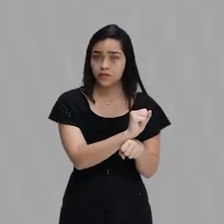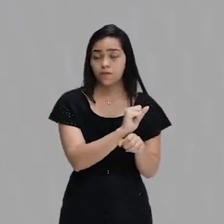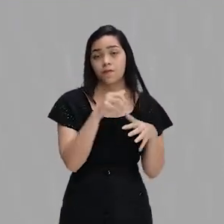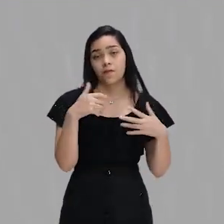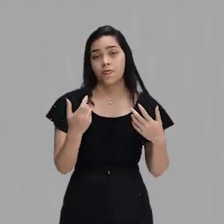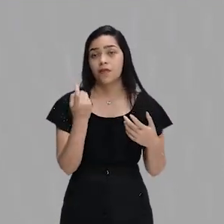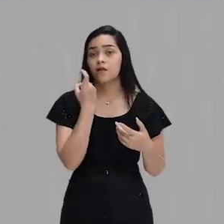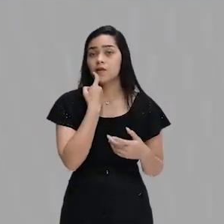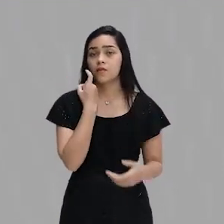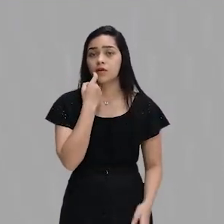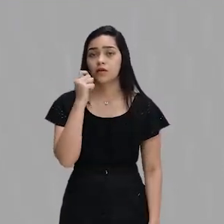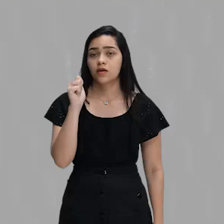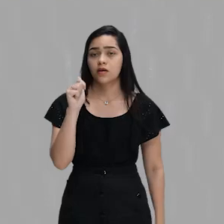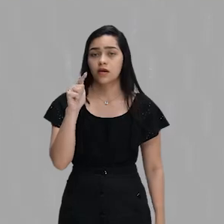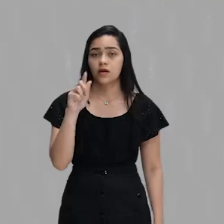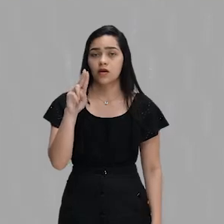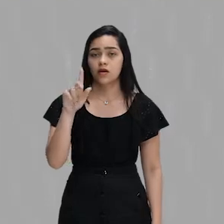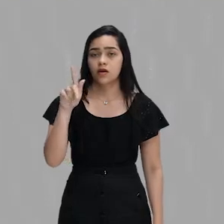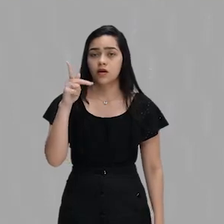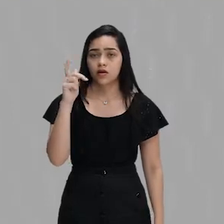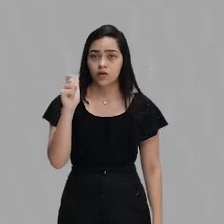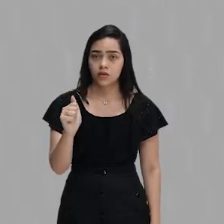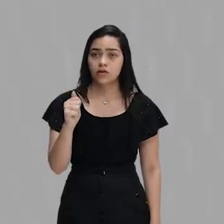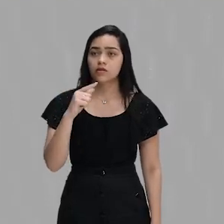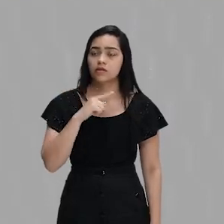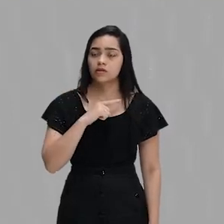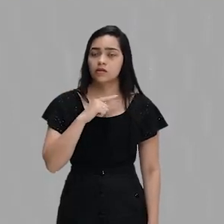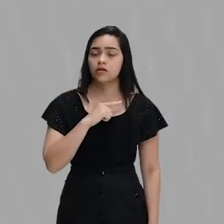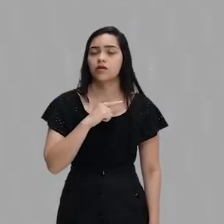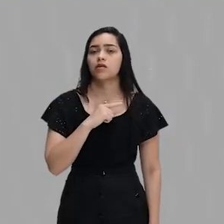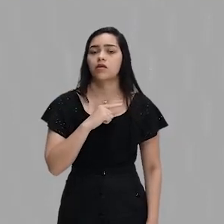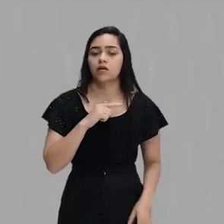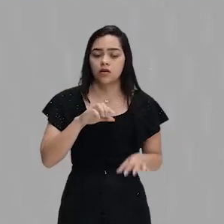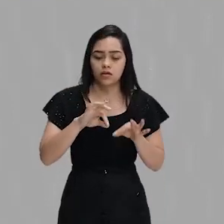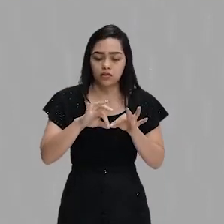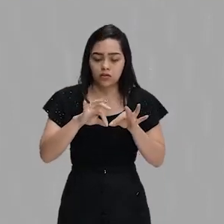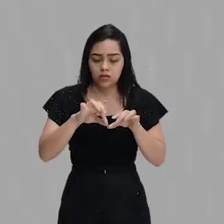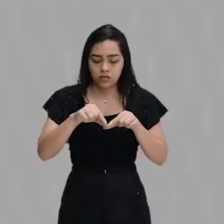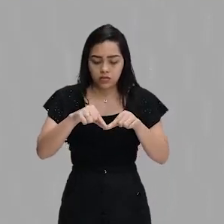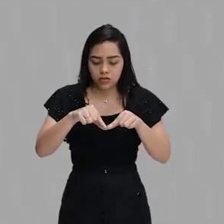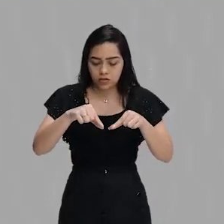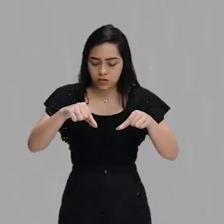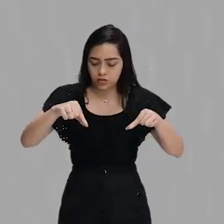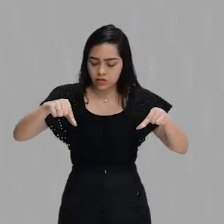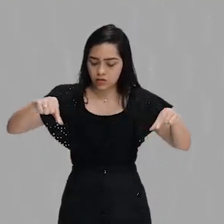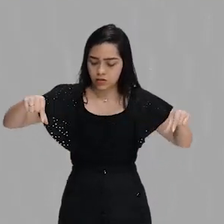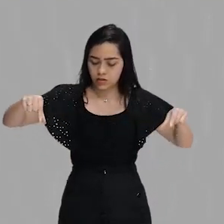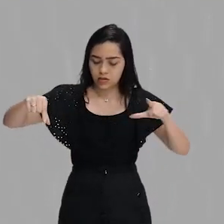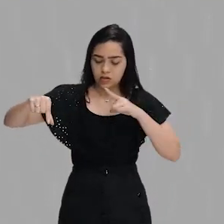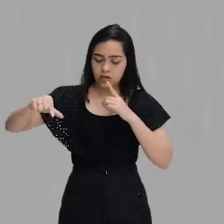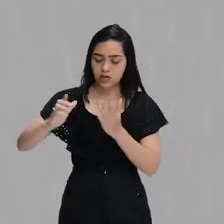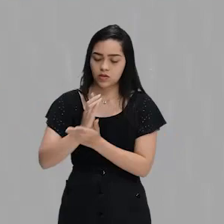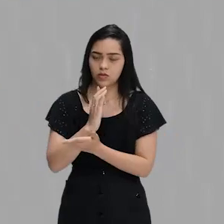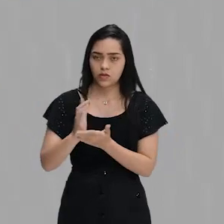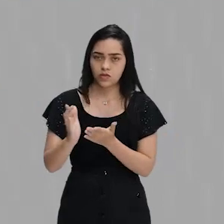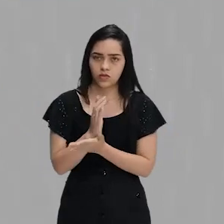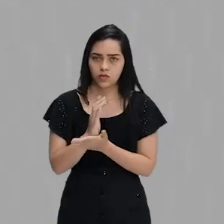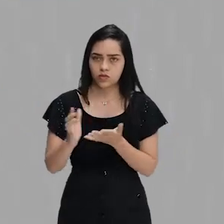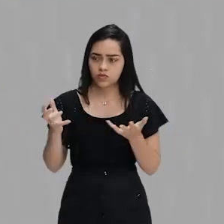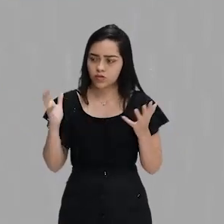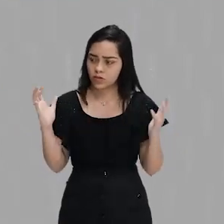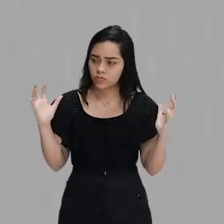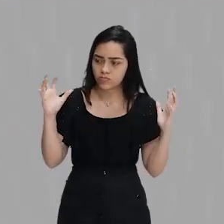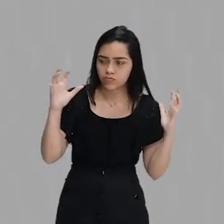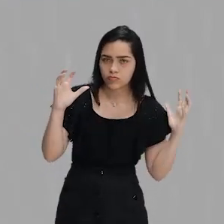do peixe-agulha, que é um peixe muito alongado, quando ele tem alguns predadores que estão ali